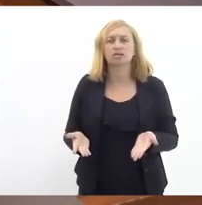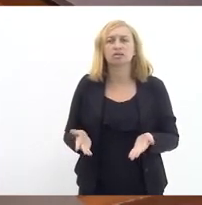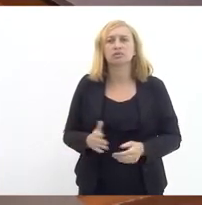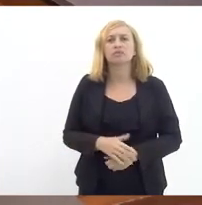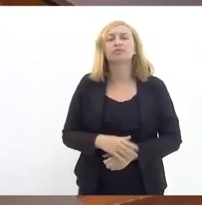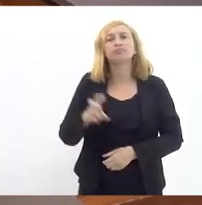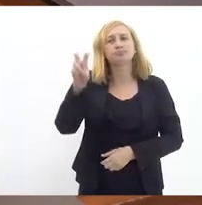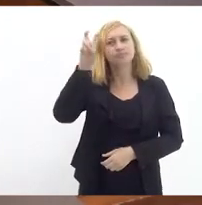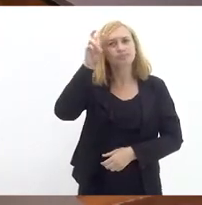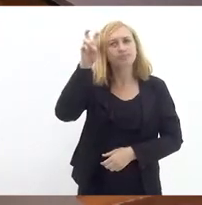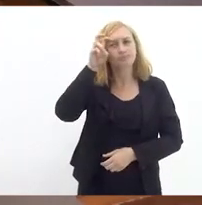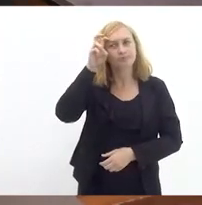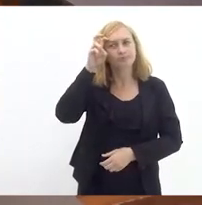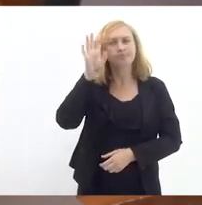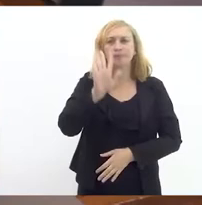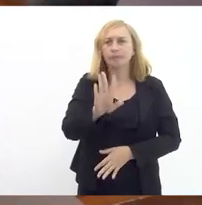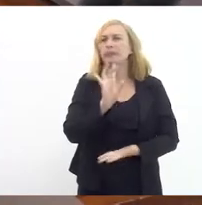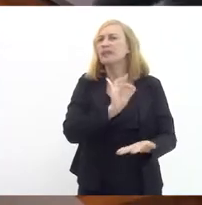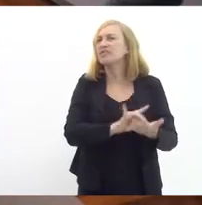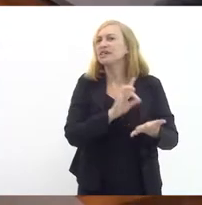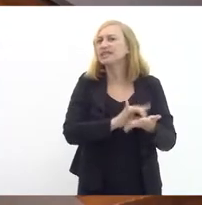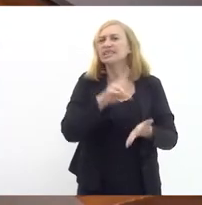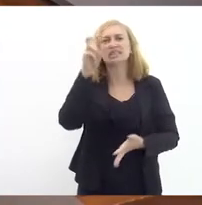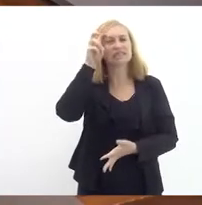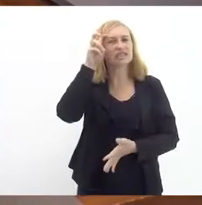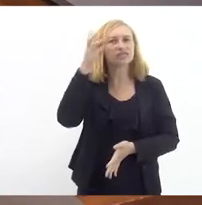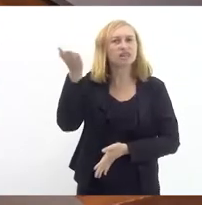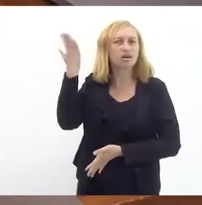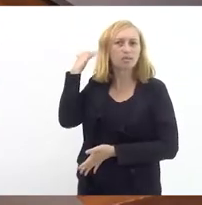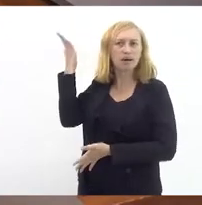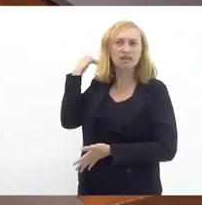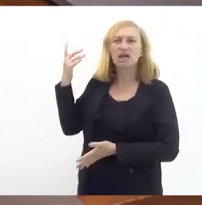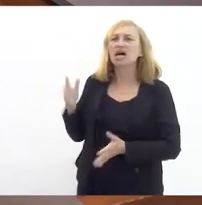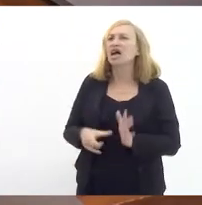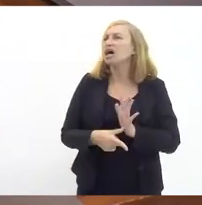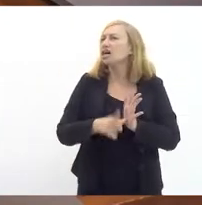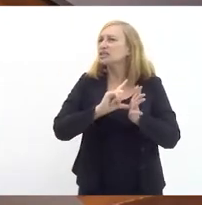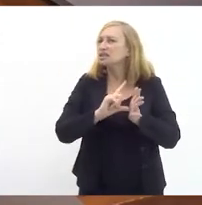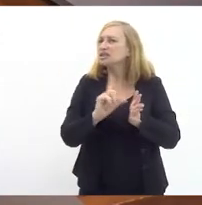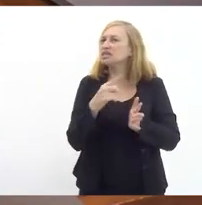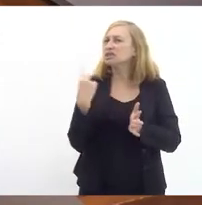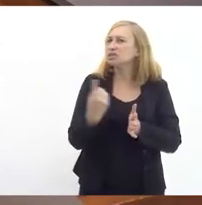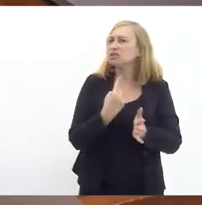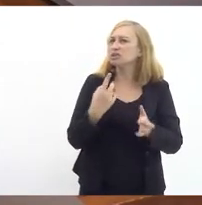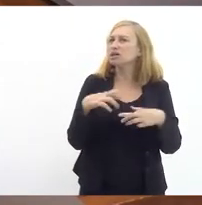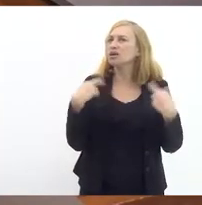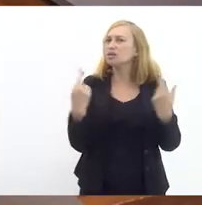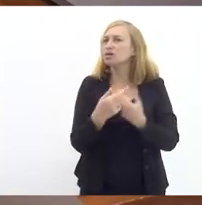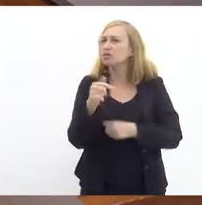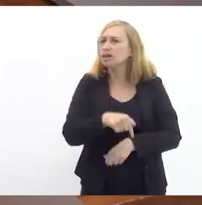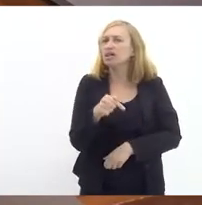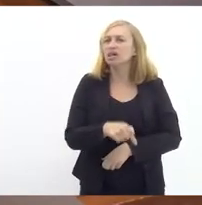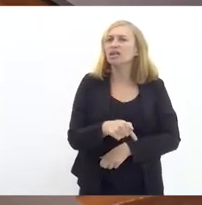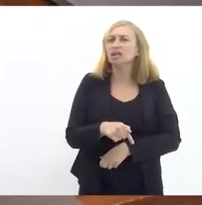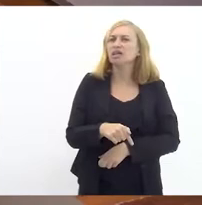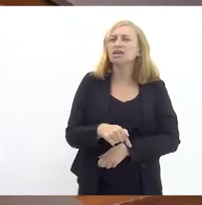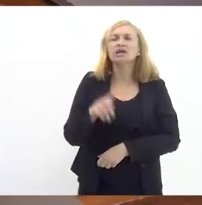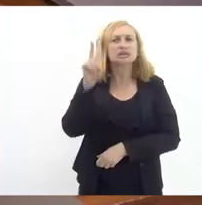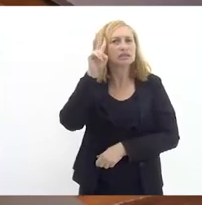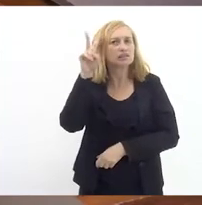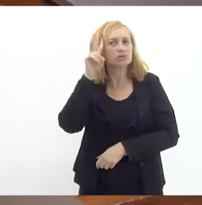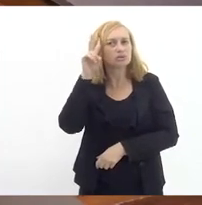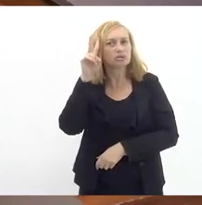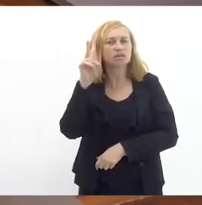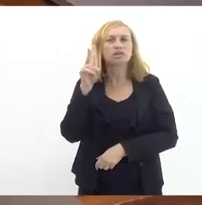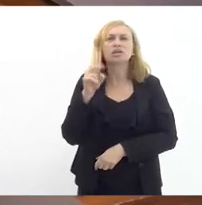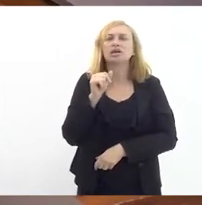Na quinta-feira, ele, na verdade, na quinta-feira passada, até antes da nossa reunião aqui de segunda-feira retrasado.